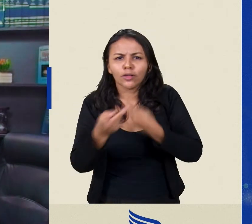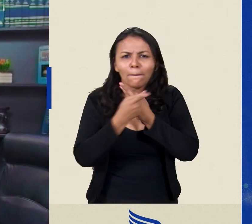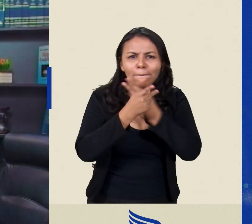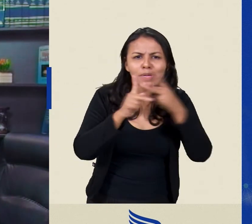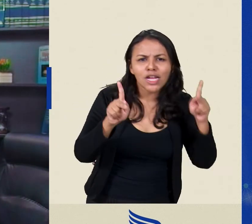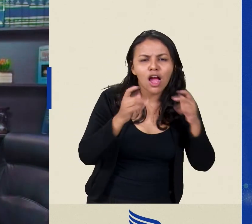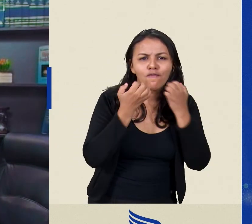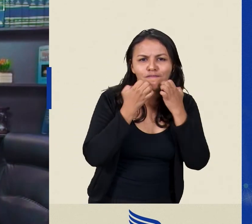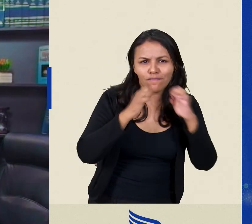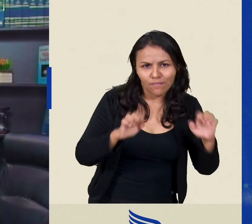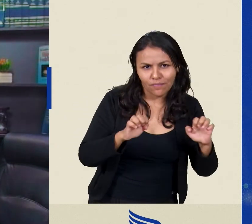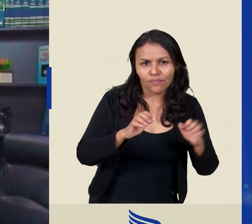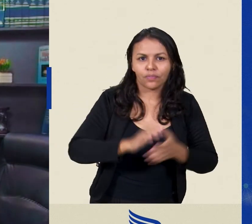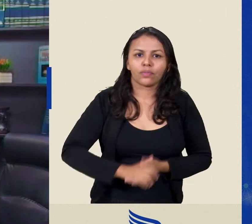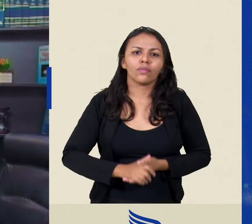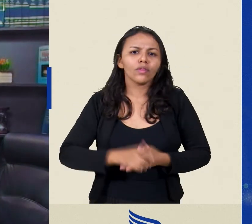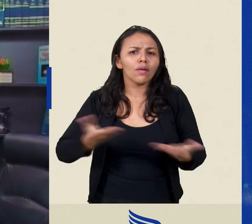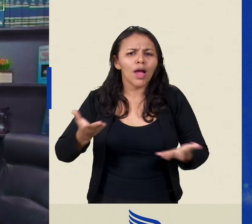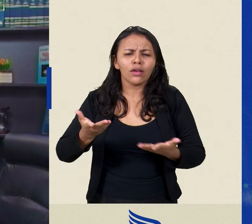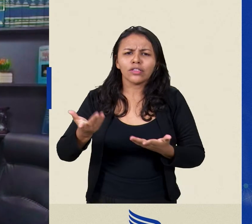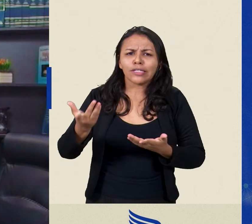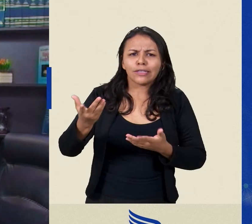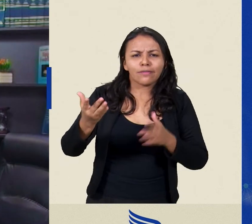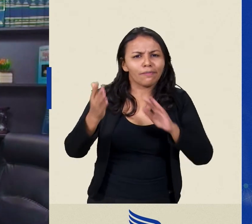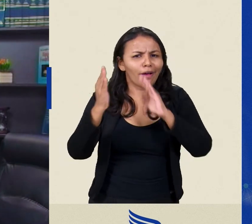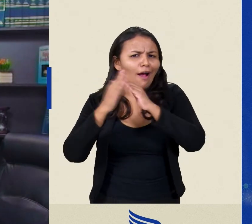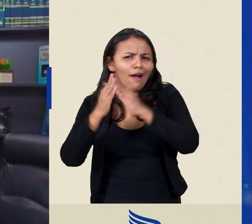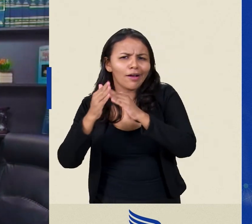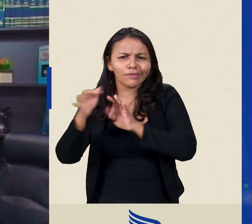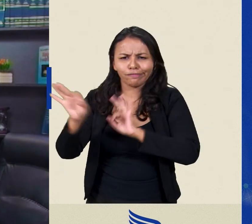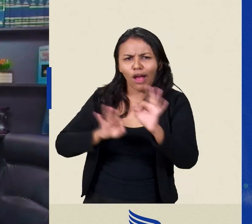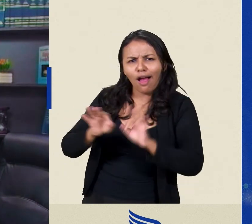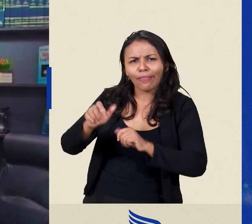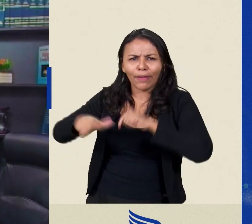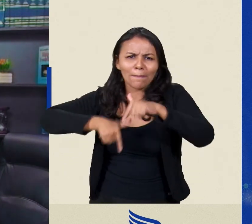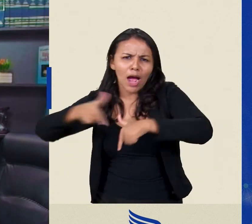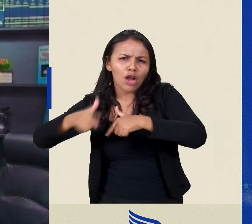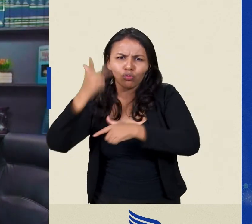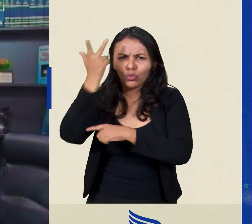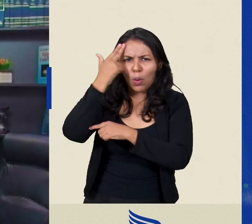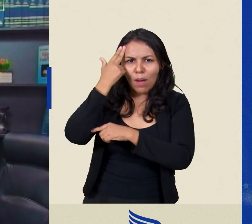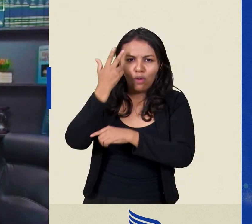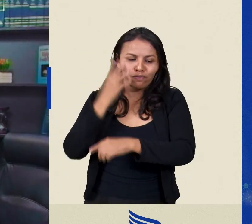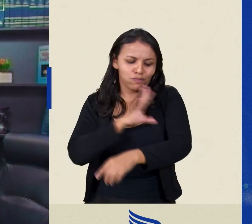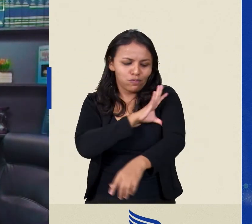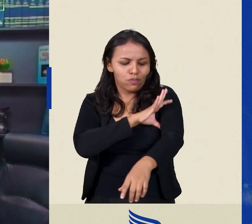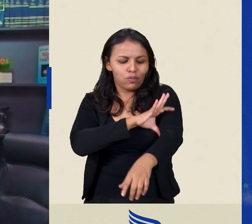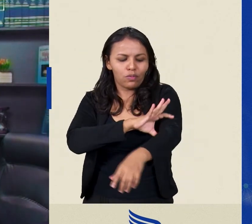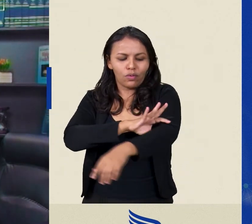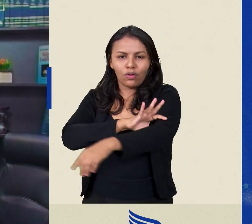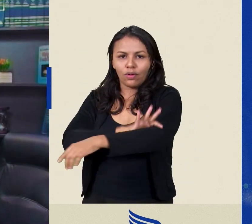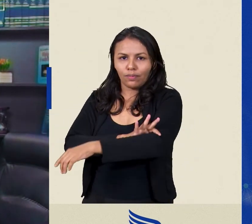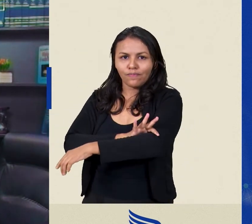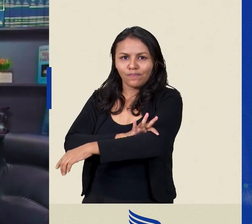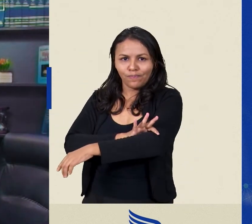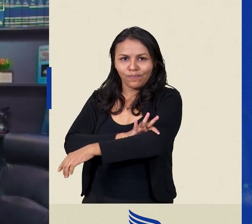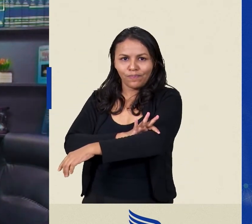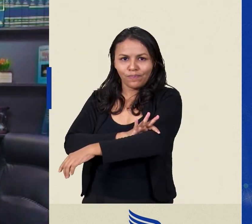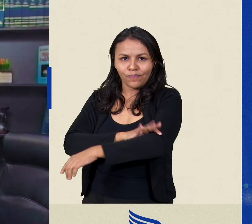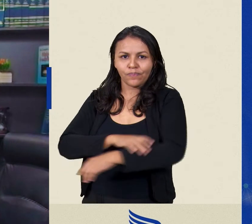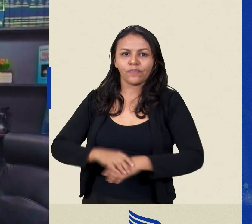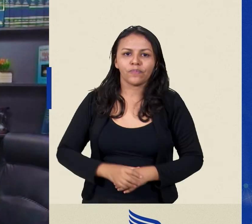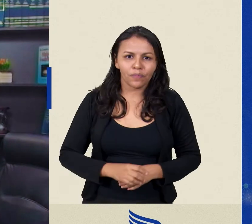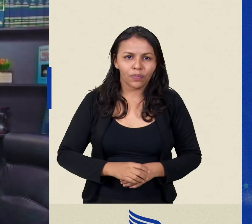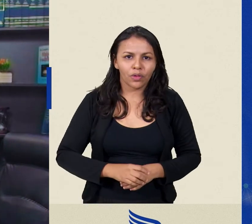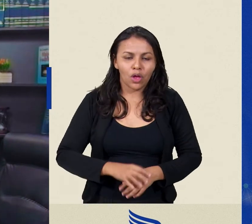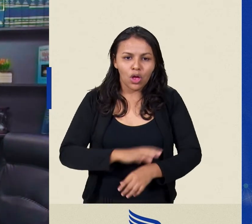Nos deveres domésticos, o comprimento das mangas deve chegar ao cotovelo. O vestuário comprido